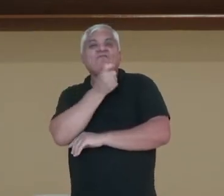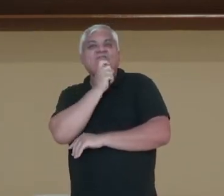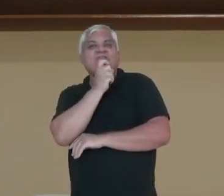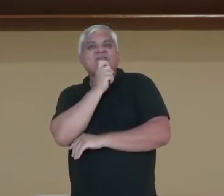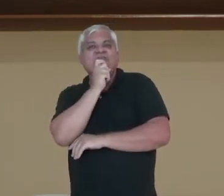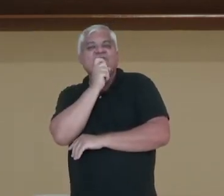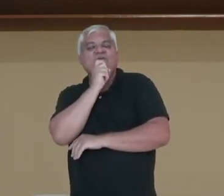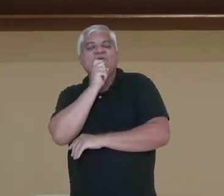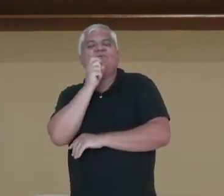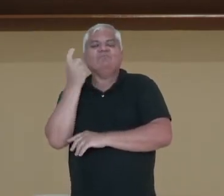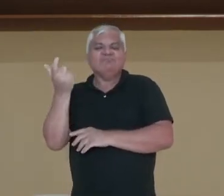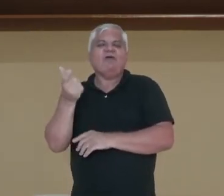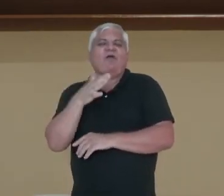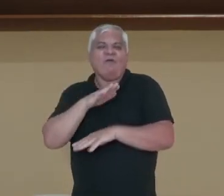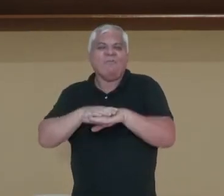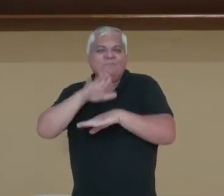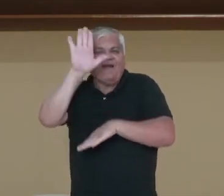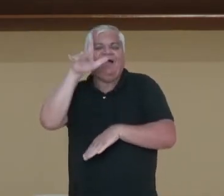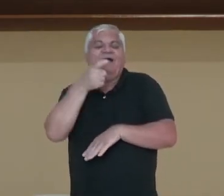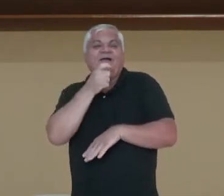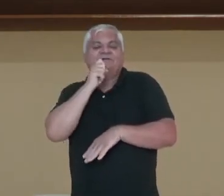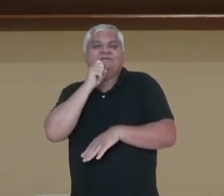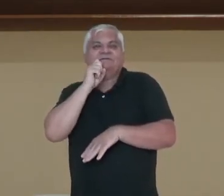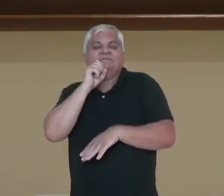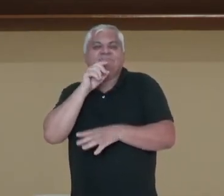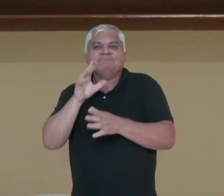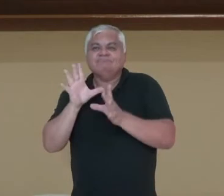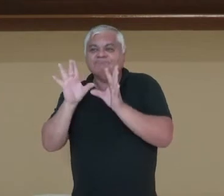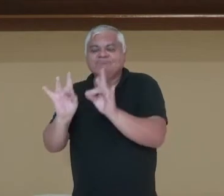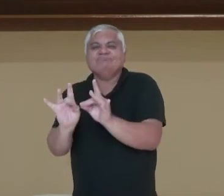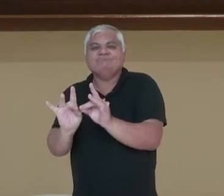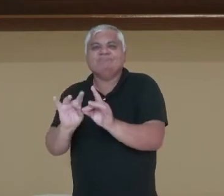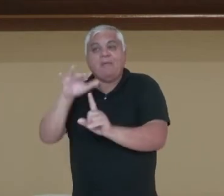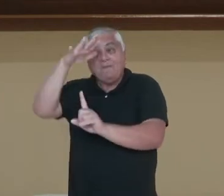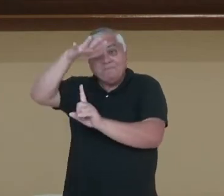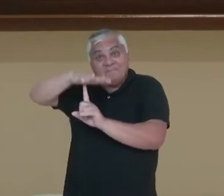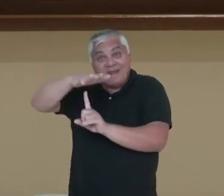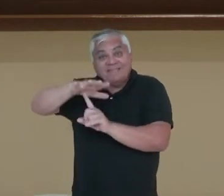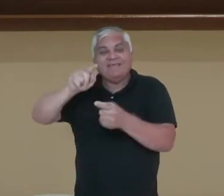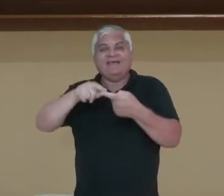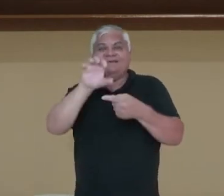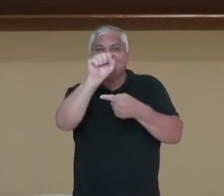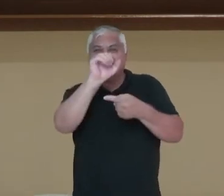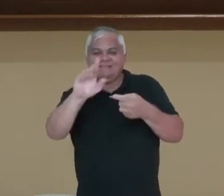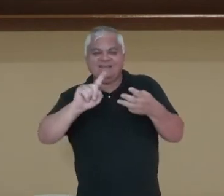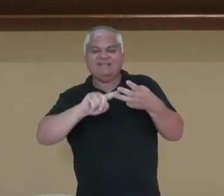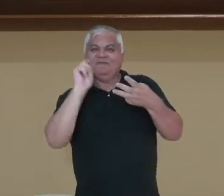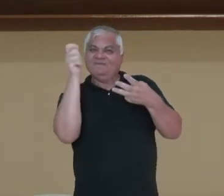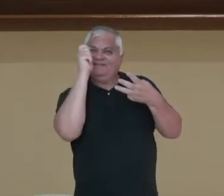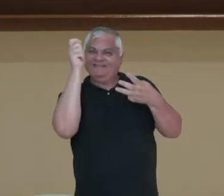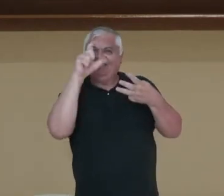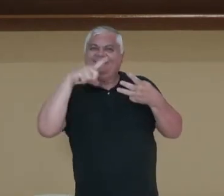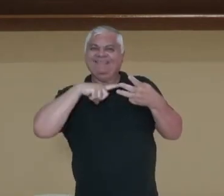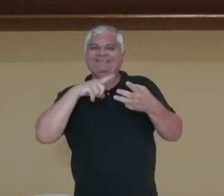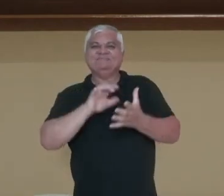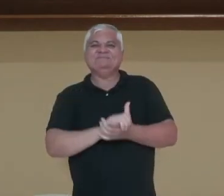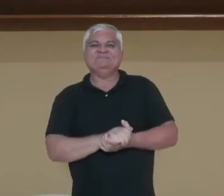regiões levemente mais frias. Então, você encontra, por exemplo, no Paraná, Santa Catarina, Rio Grande do Sul,